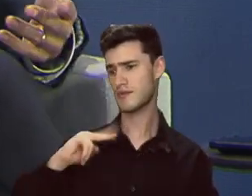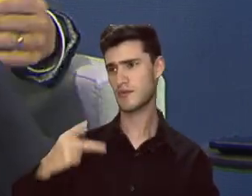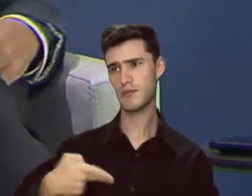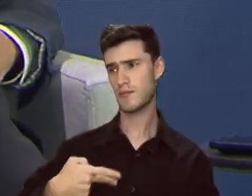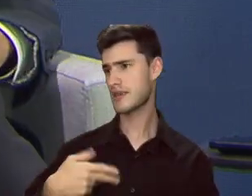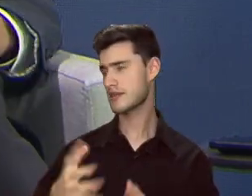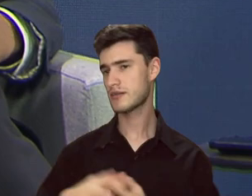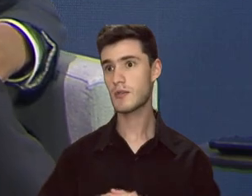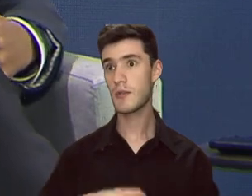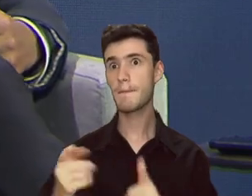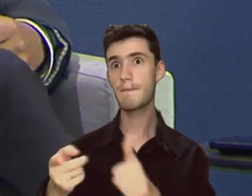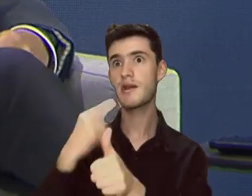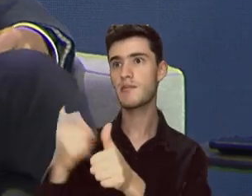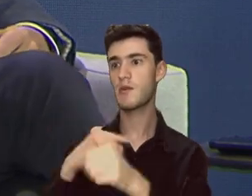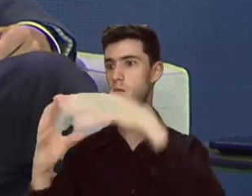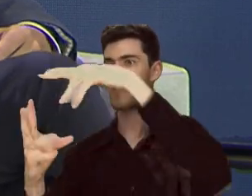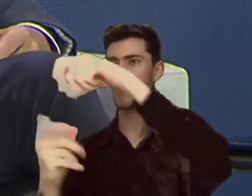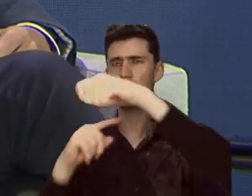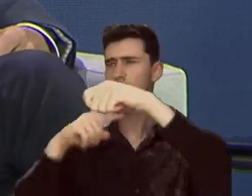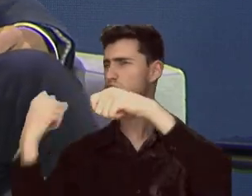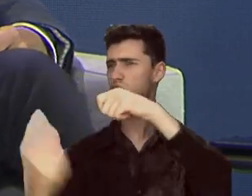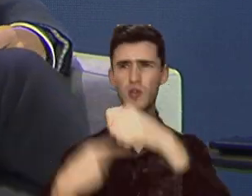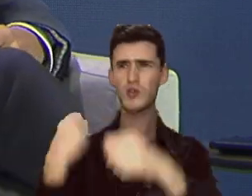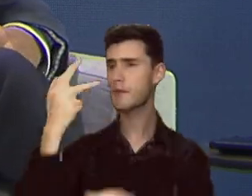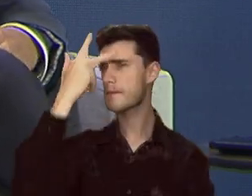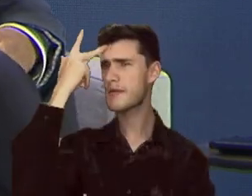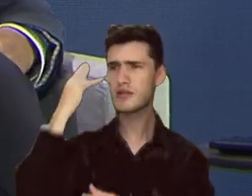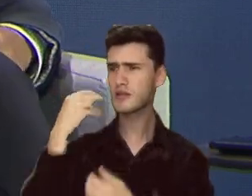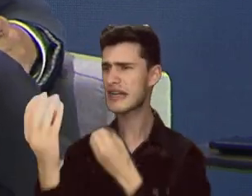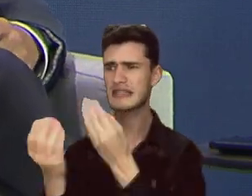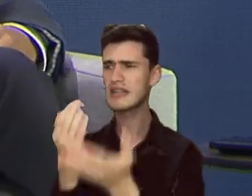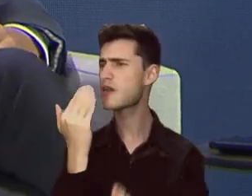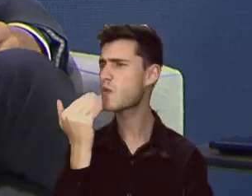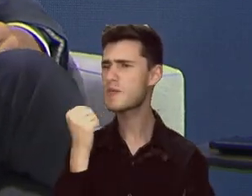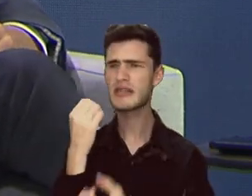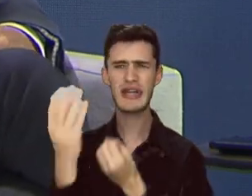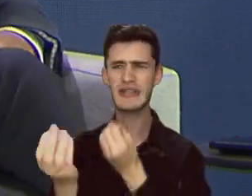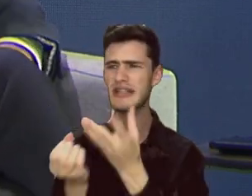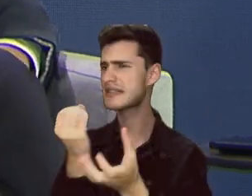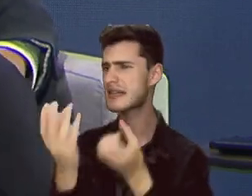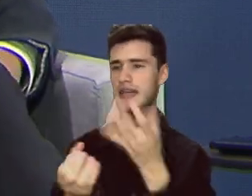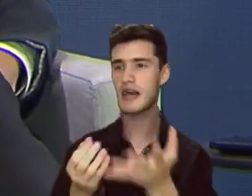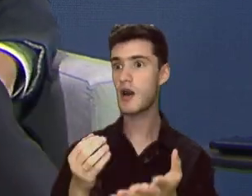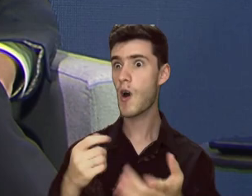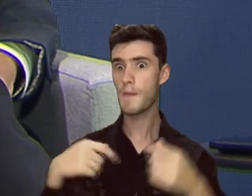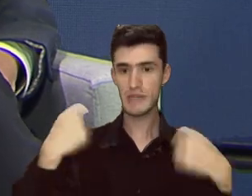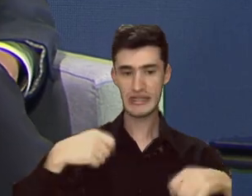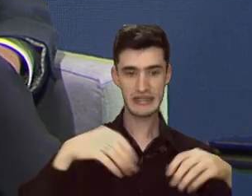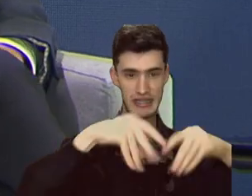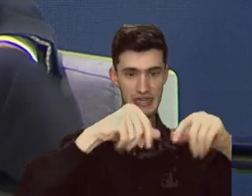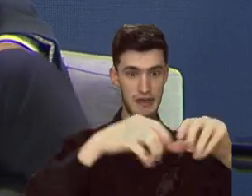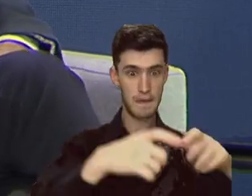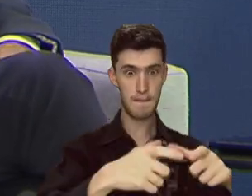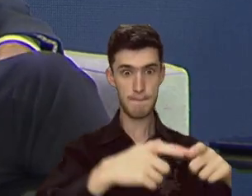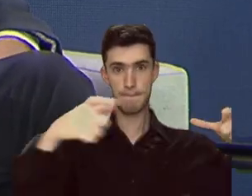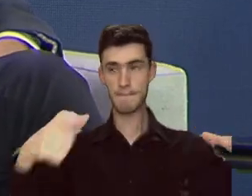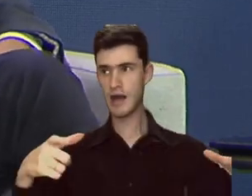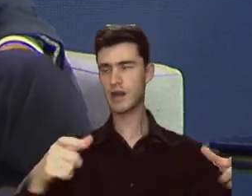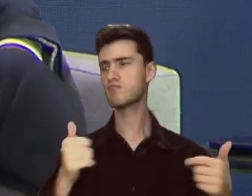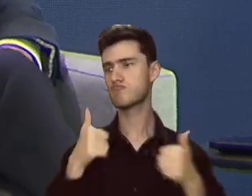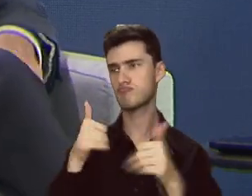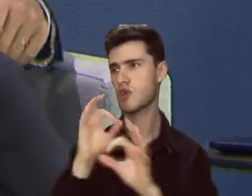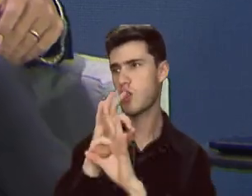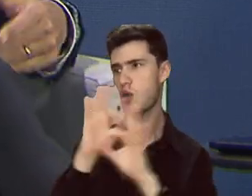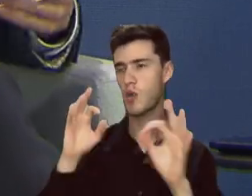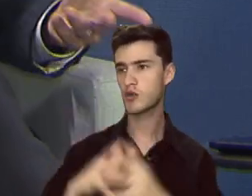mundial se a gente conseguir fazer isso sem ter que expandiária ótimo né se a gente conseguir fazer isso usando